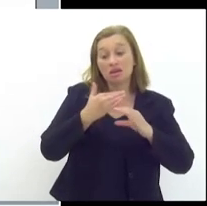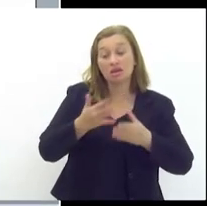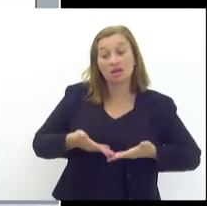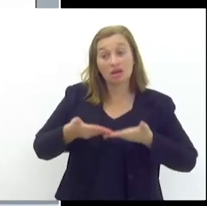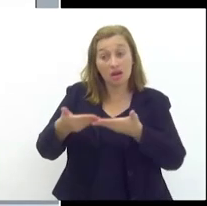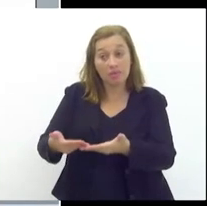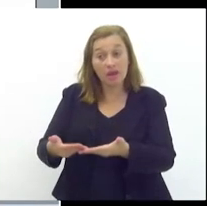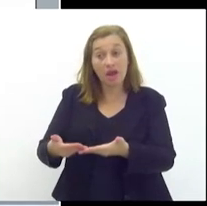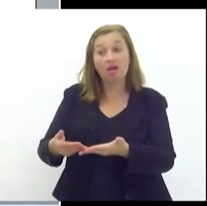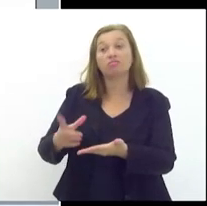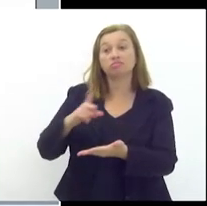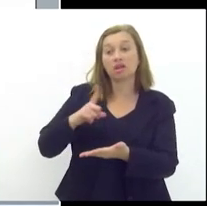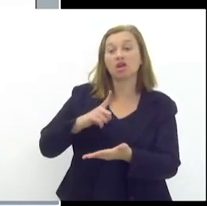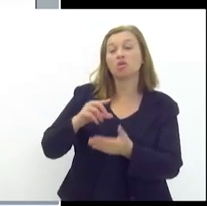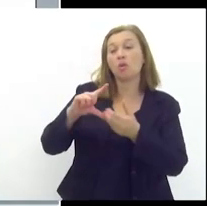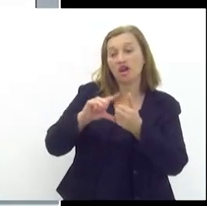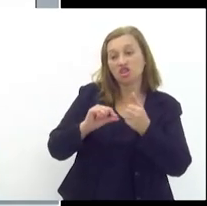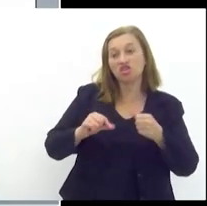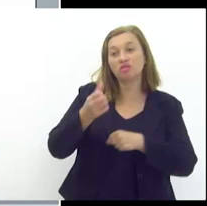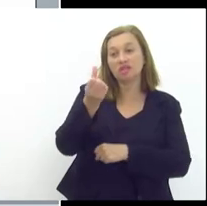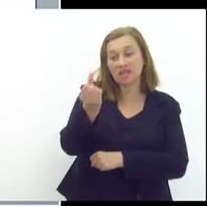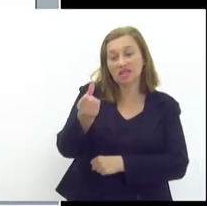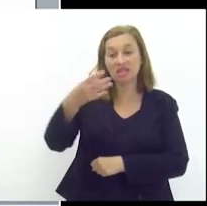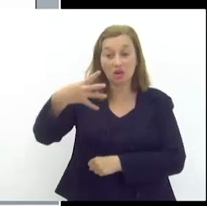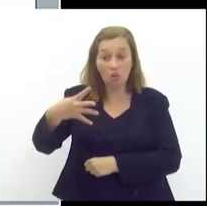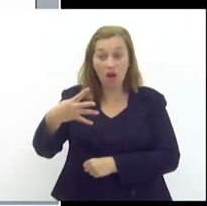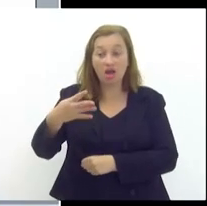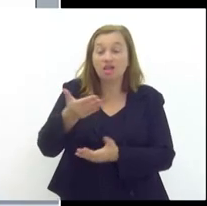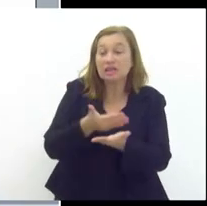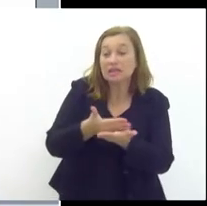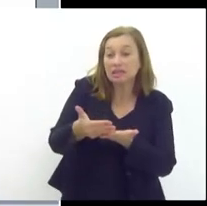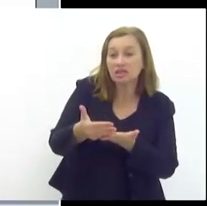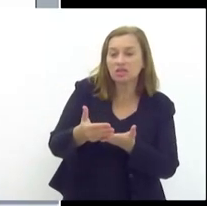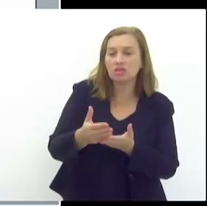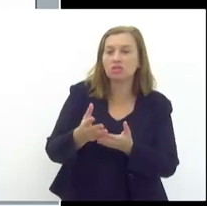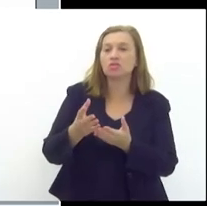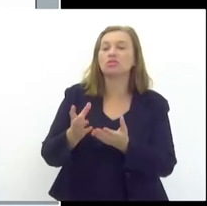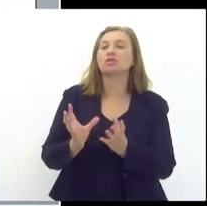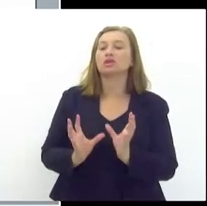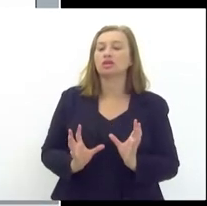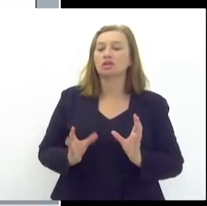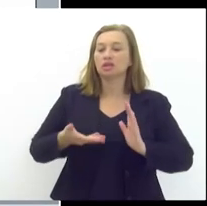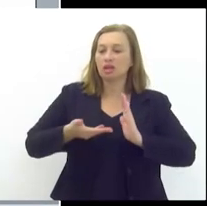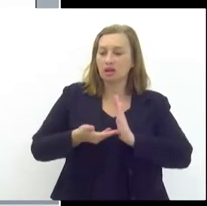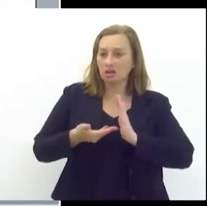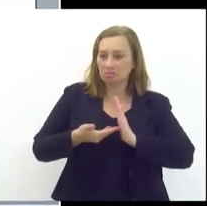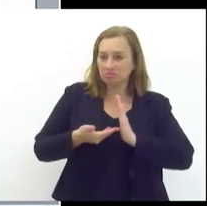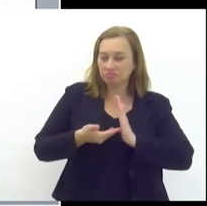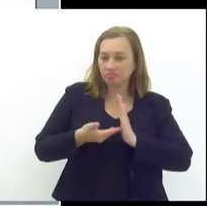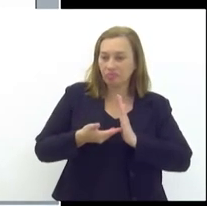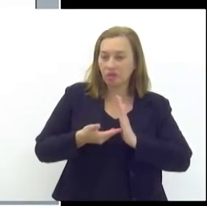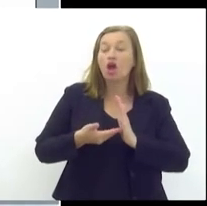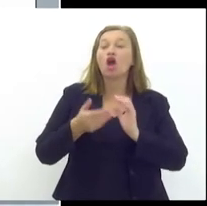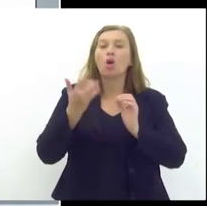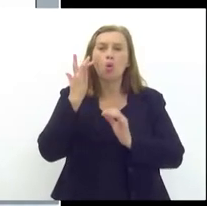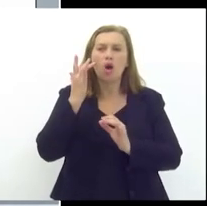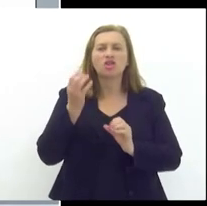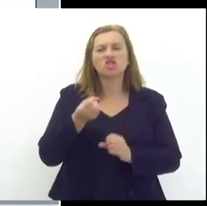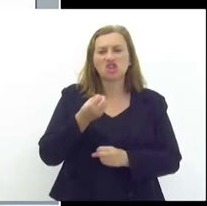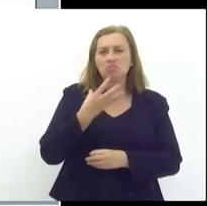64 terá início nas câmaras na Câmara dos Deputados Eu acho que isso é bastante